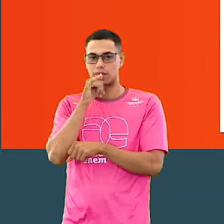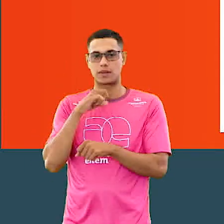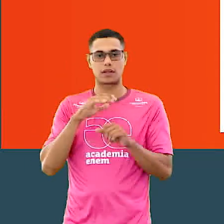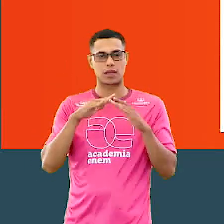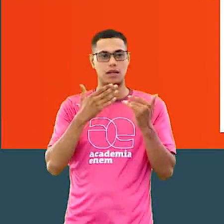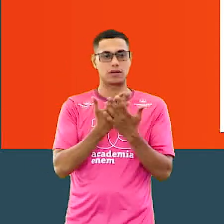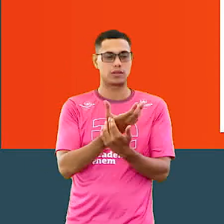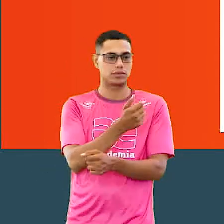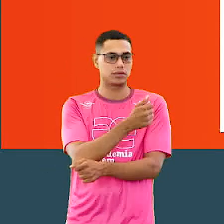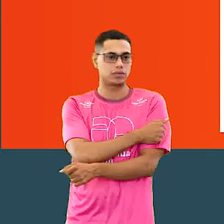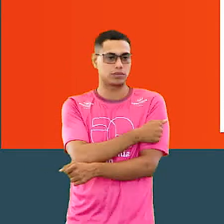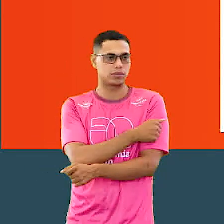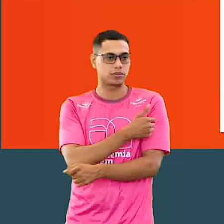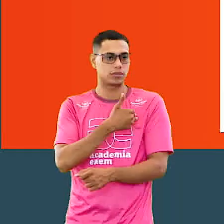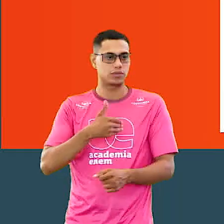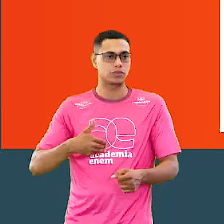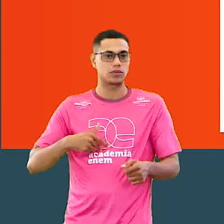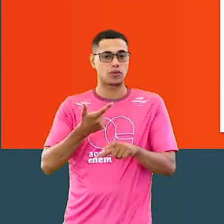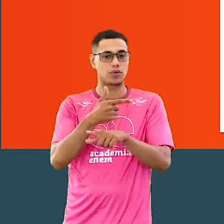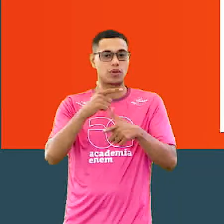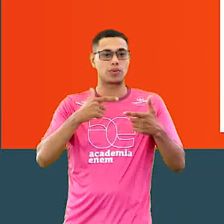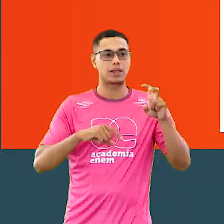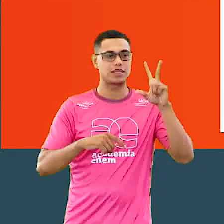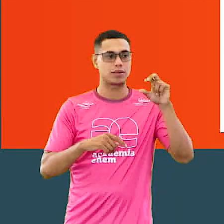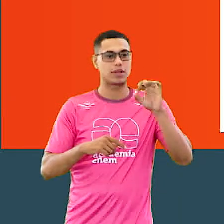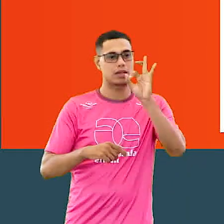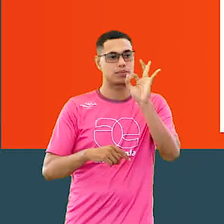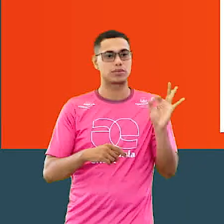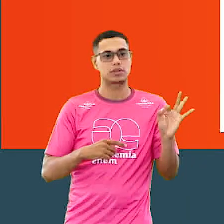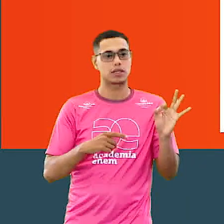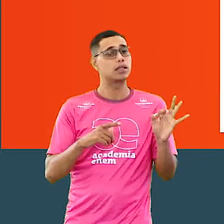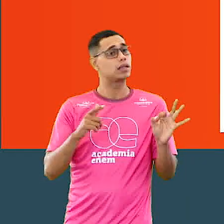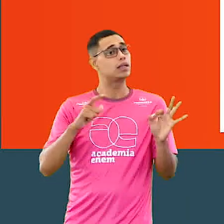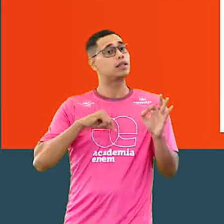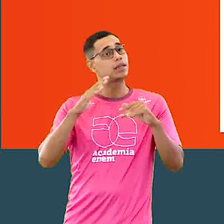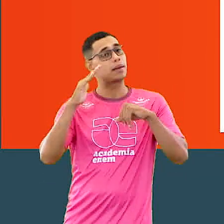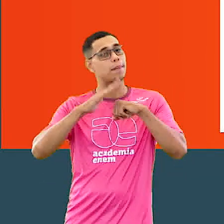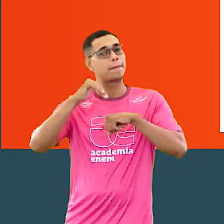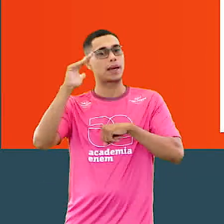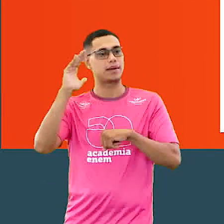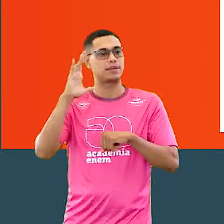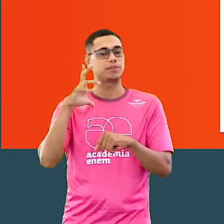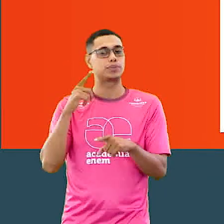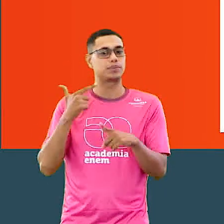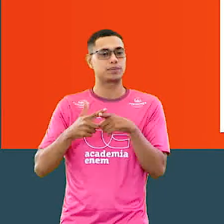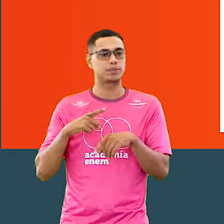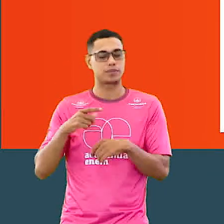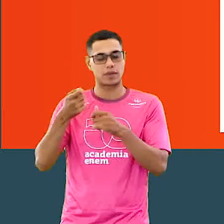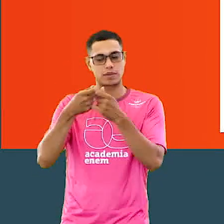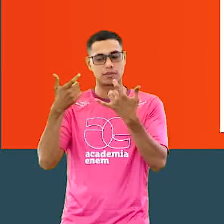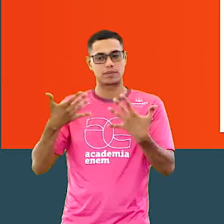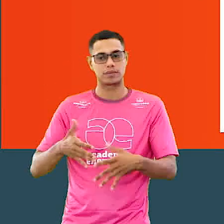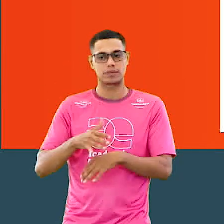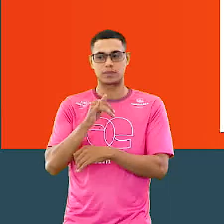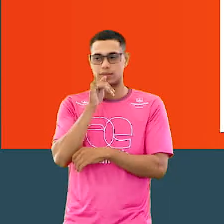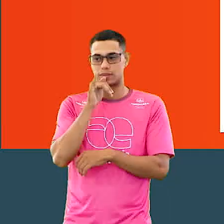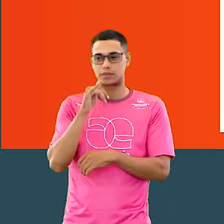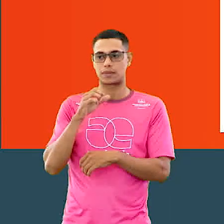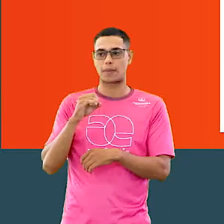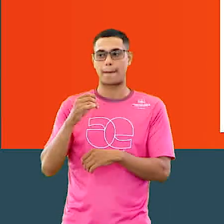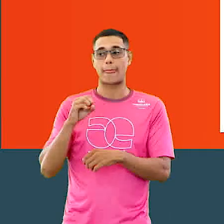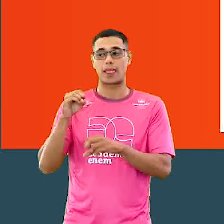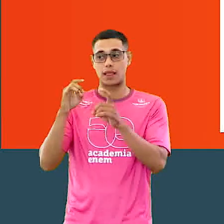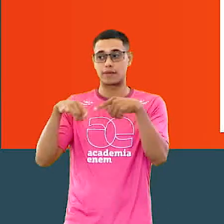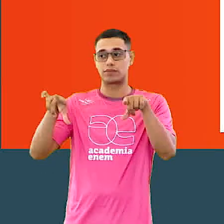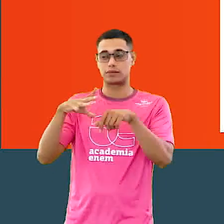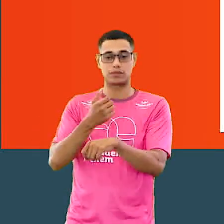pública hoje, ele não tem 50% das vagas, não. Ele tem mais de 50%. Mais. Por que mais? Porque se a sua